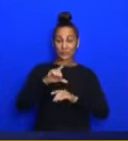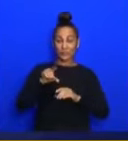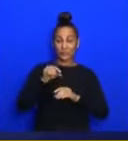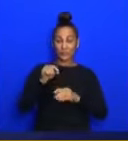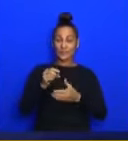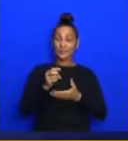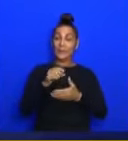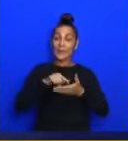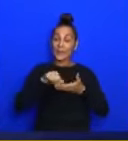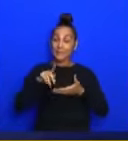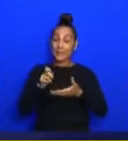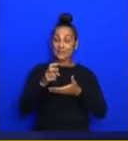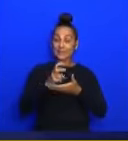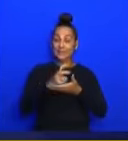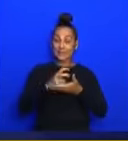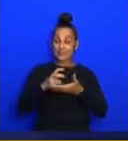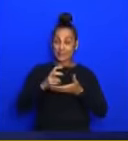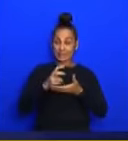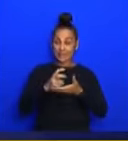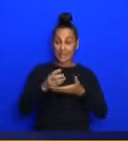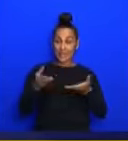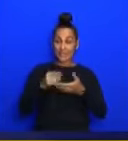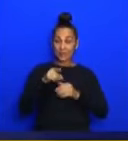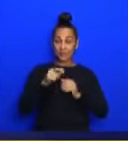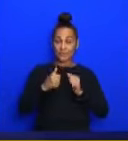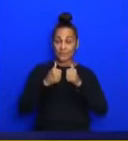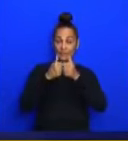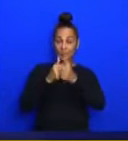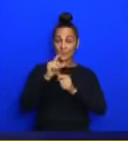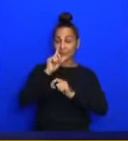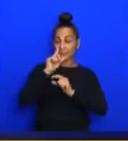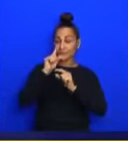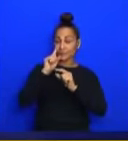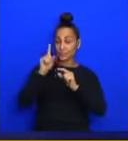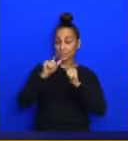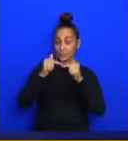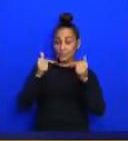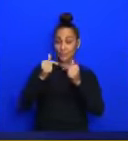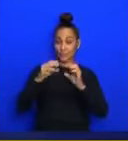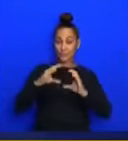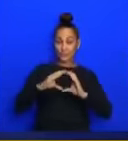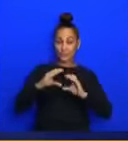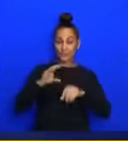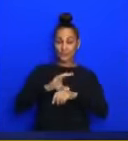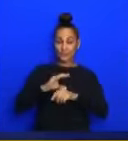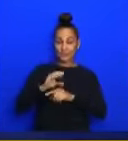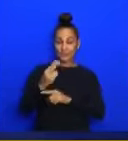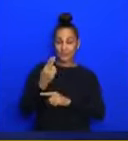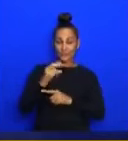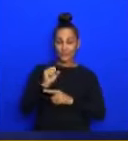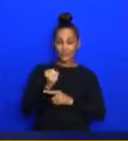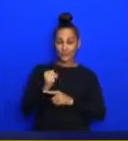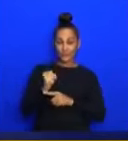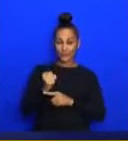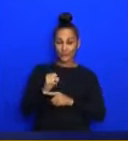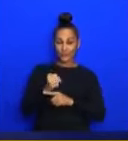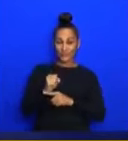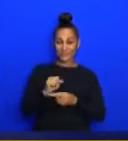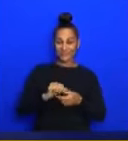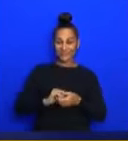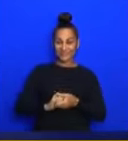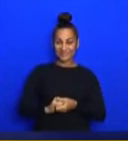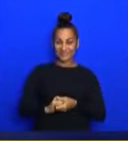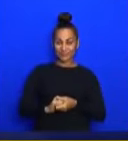realizados os sorteios da Mega Sena, da Quina. Agora você conferindo o dia de sorte. Bola cinza, 28.